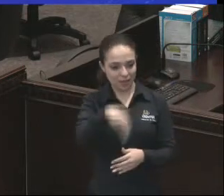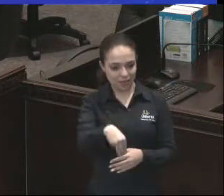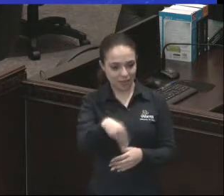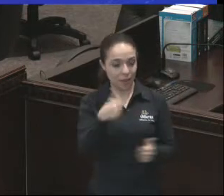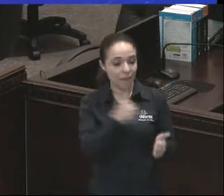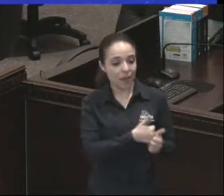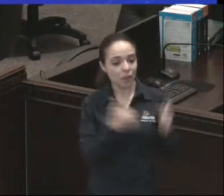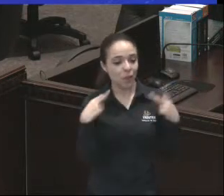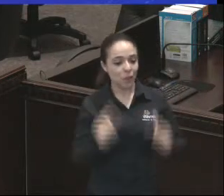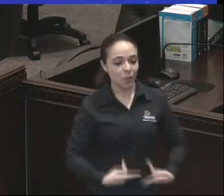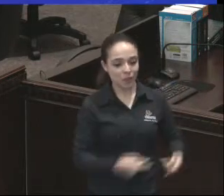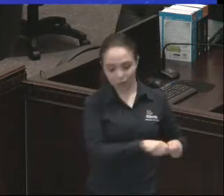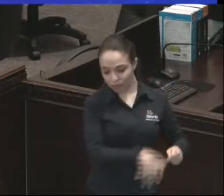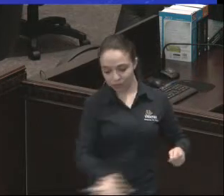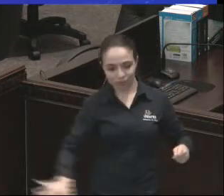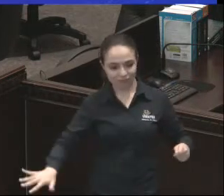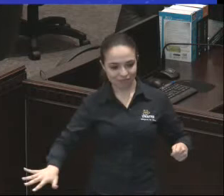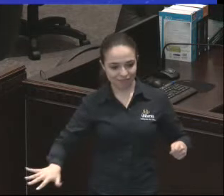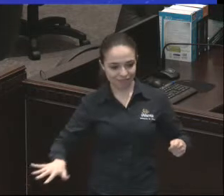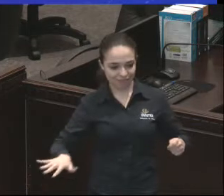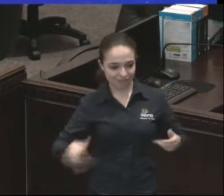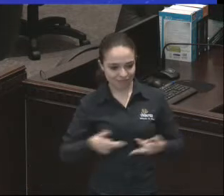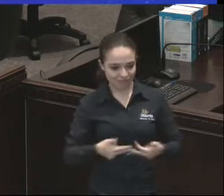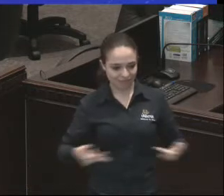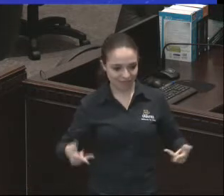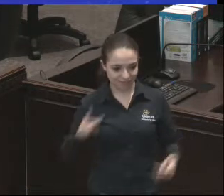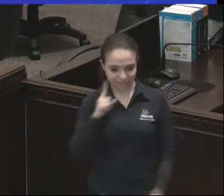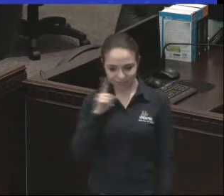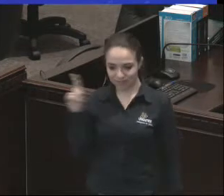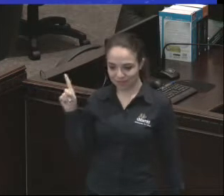atividade humana, de onde estão as pessoas. Tá ok? E